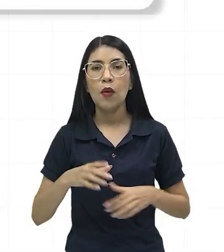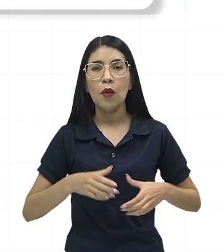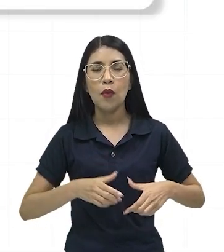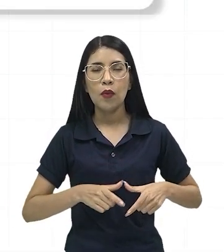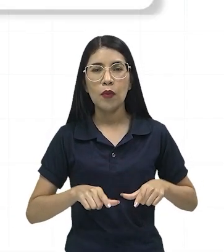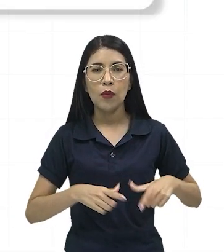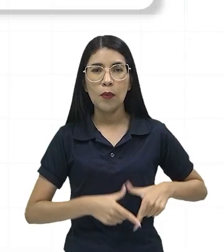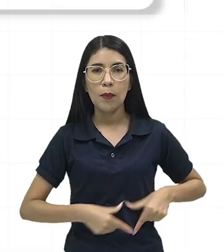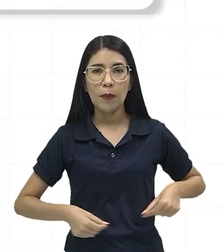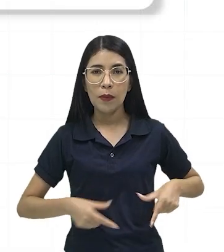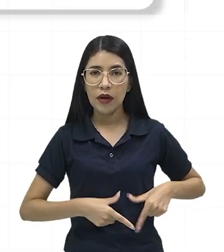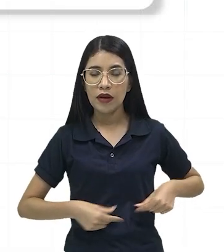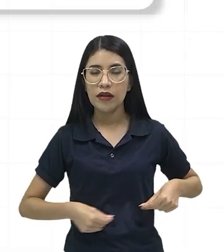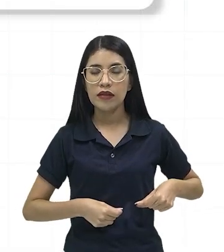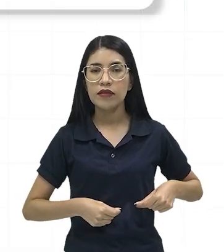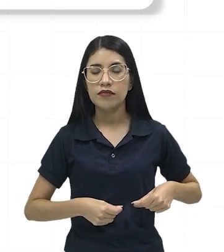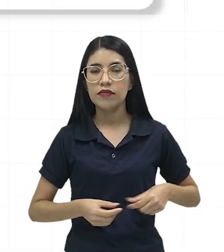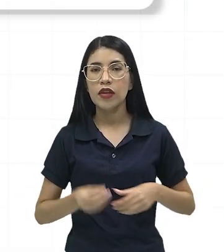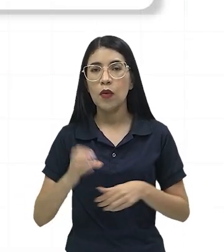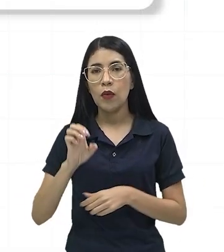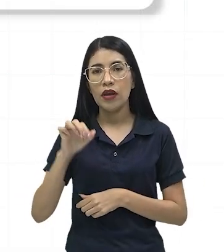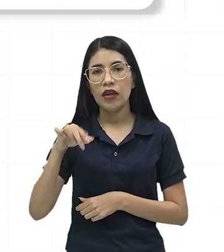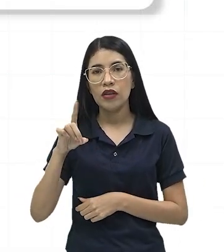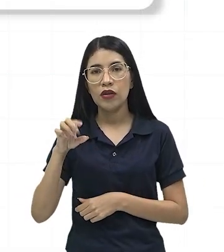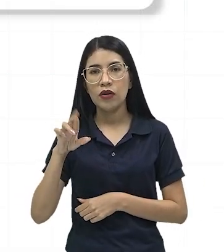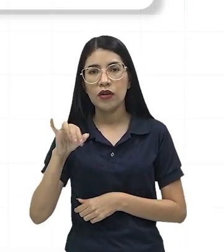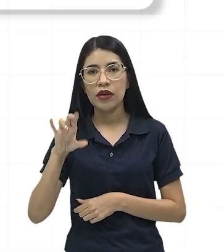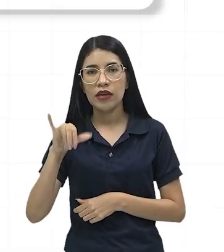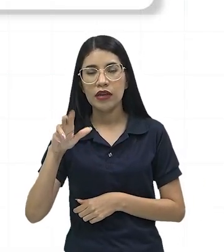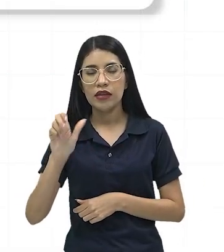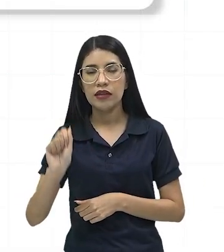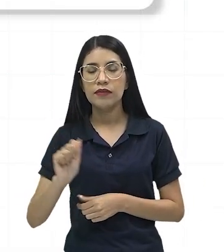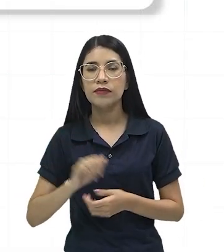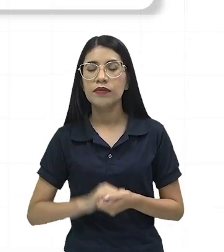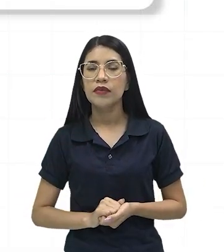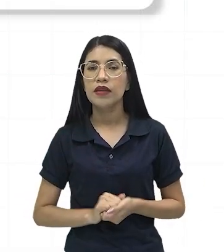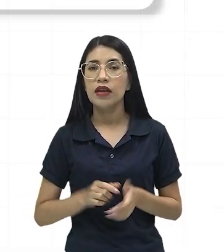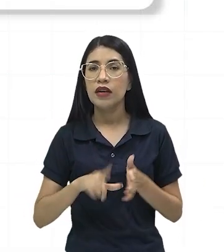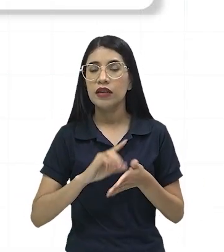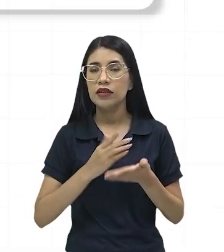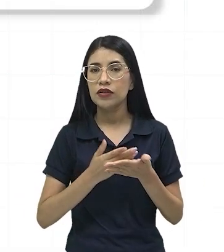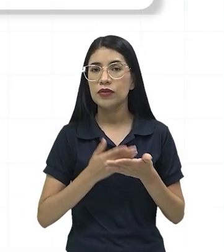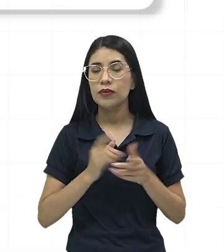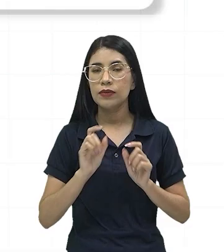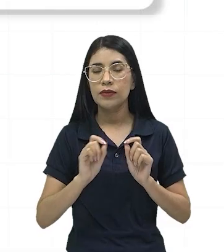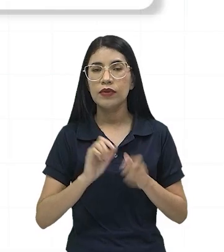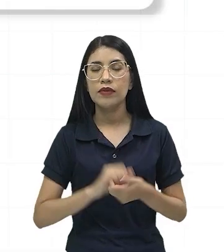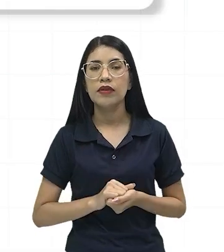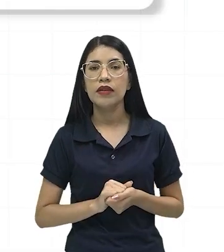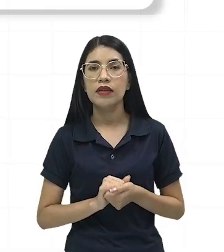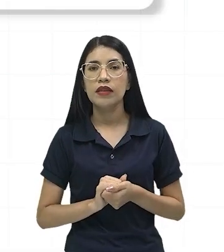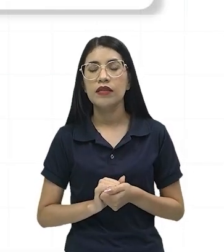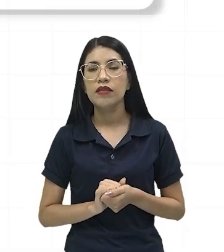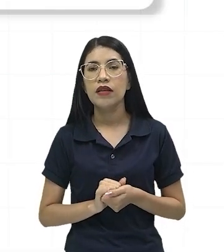o pâncreas na sua parte endócrina, né? Que nós vimos que o pâncreas ele é